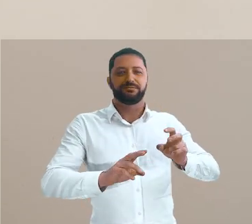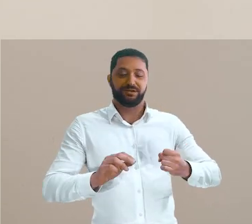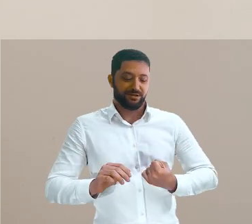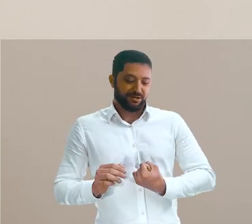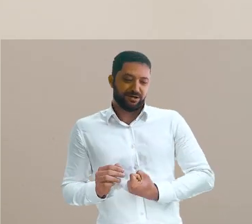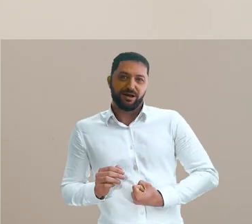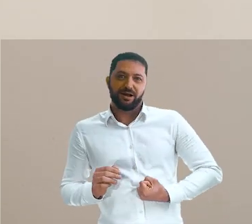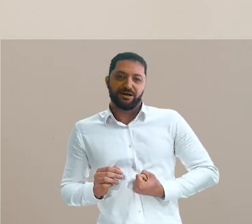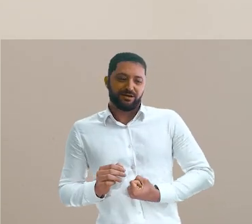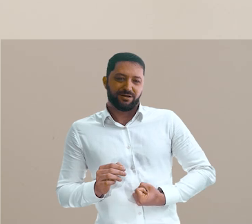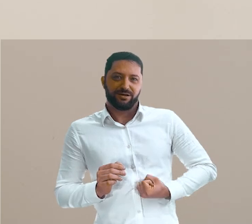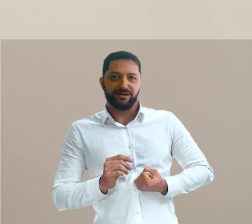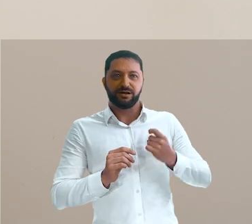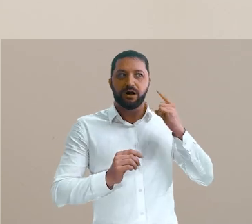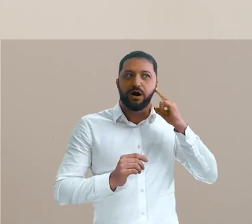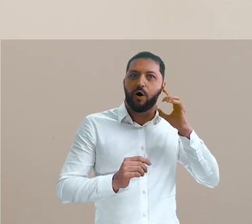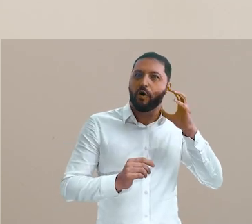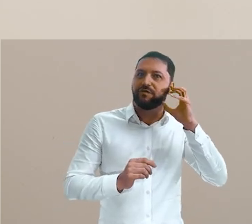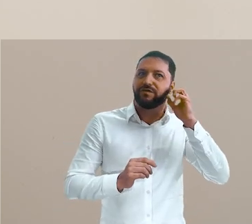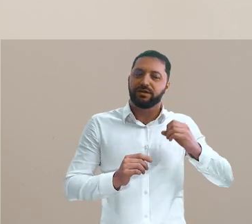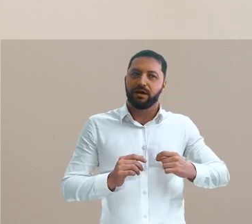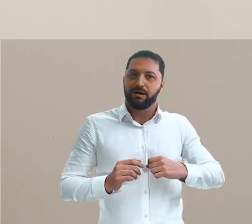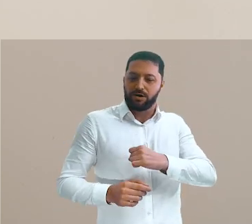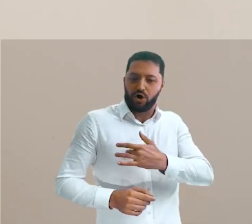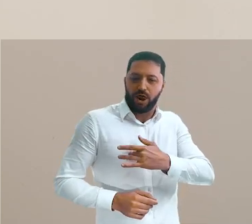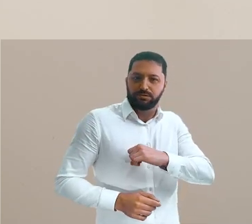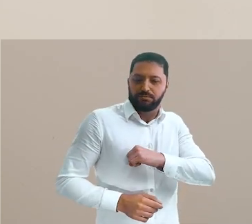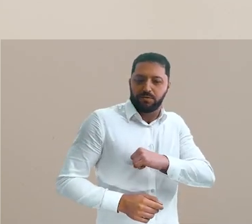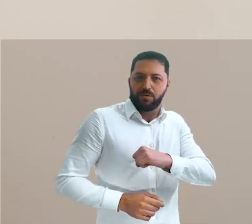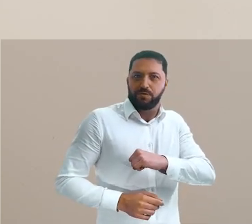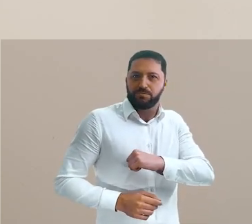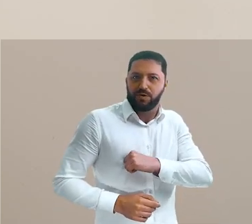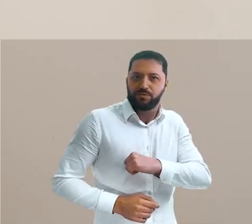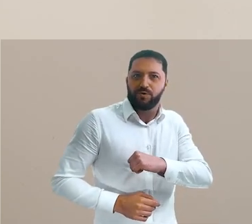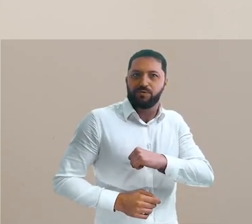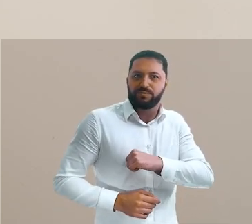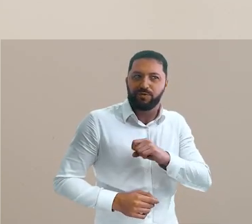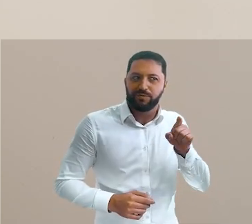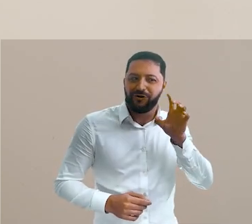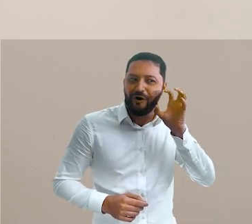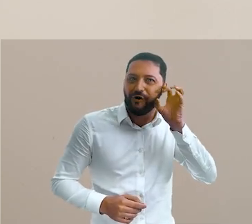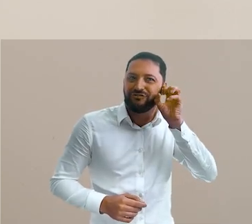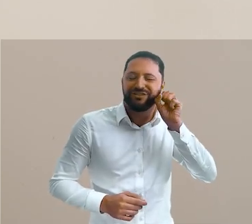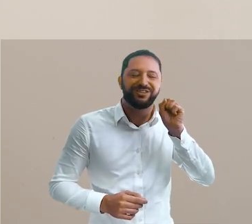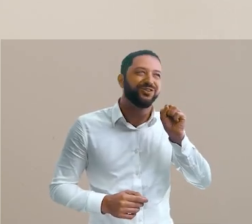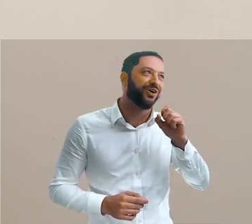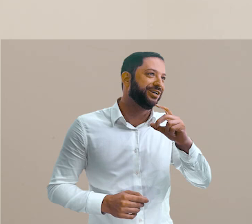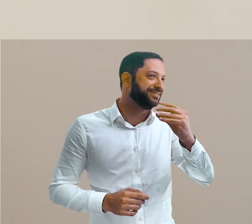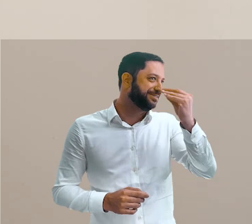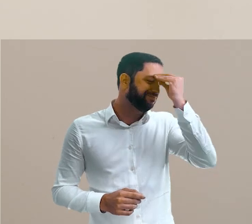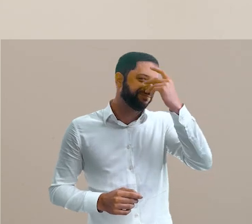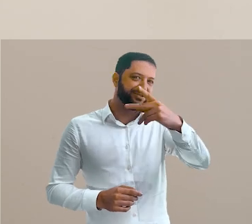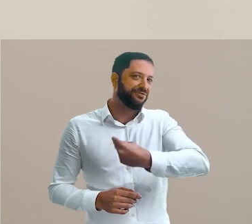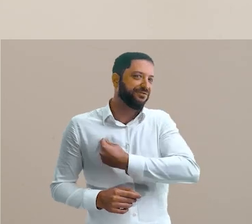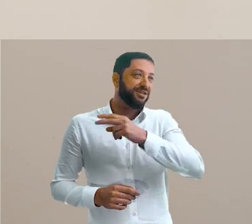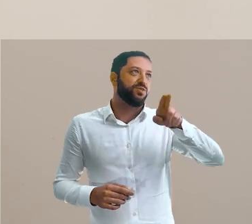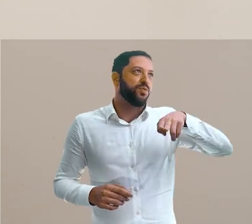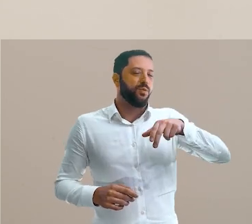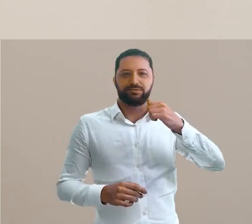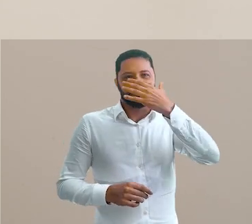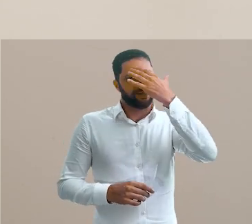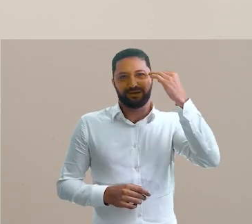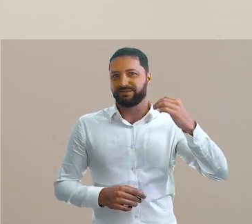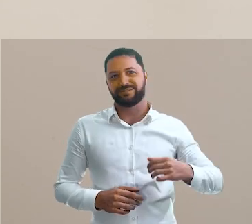mais marcantes nos ultrassons é quando você ouve o coração pela primeira vez. Aí é marcante, aí é algo que você não